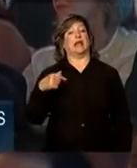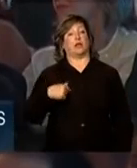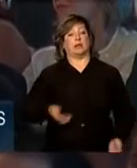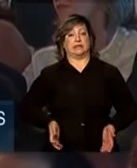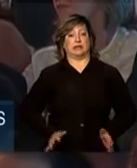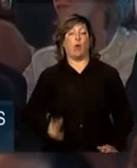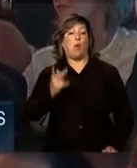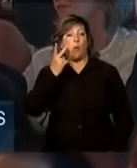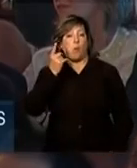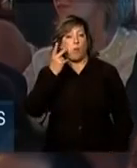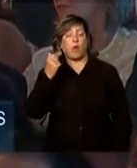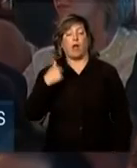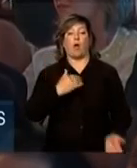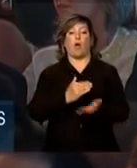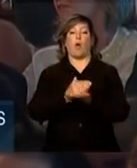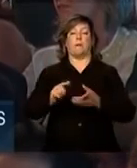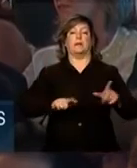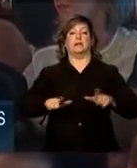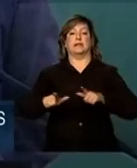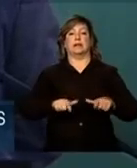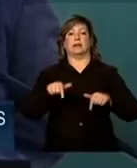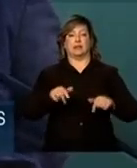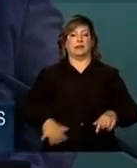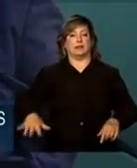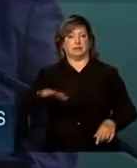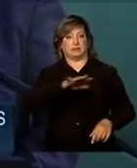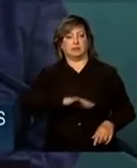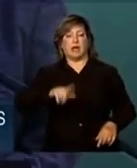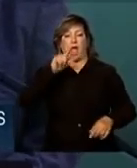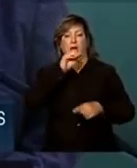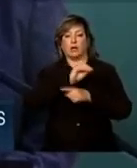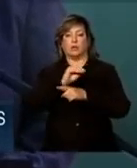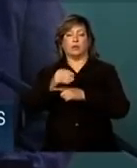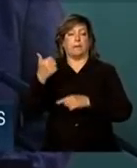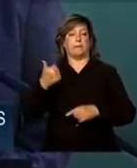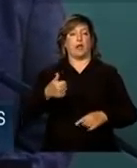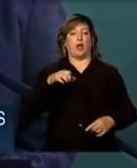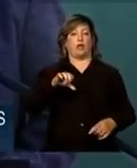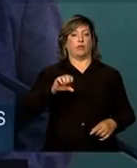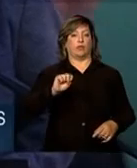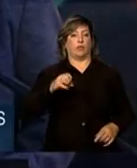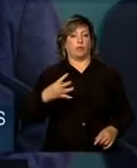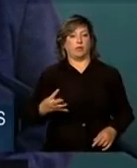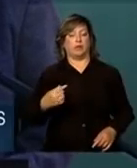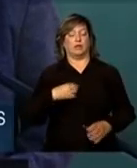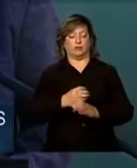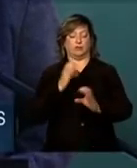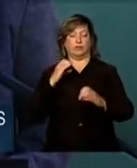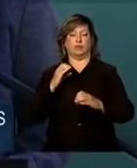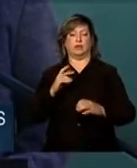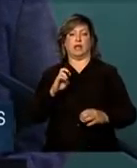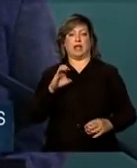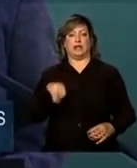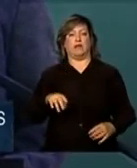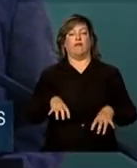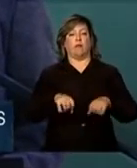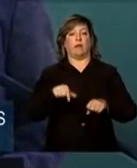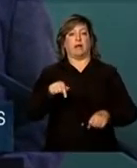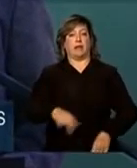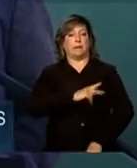cearense e comecei a trabalhar nessa área de recursos hídricos em 1984, engenheiro recém-formado aqui no Piauí.